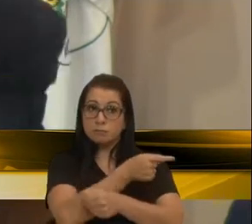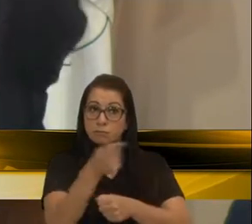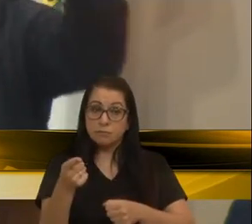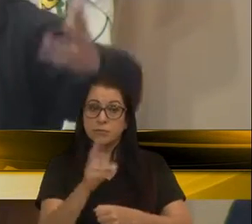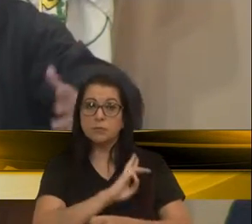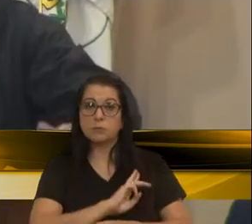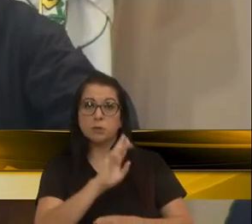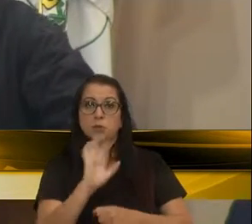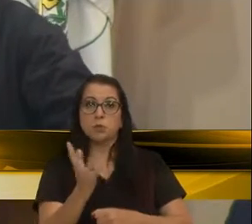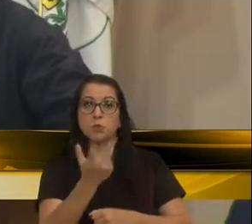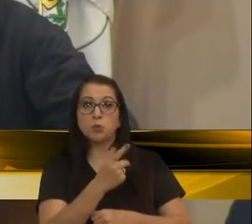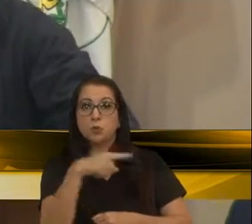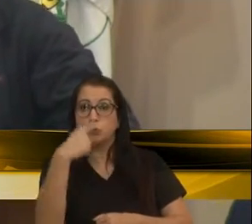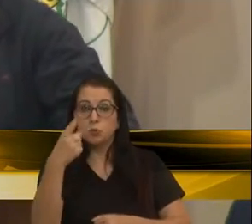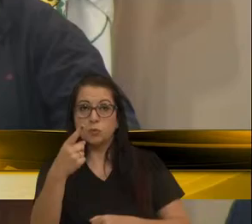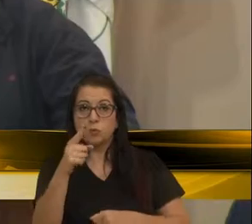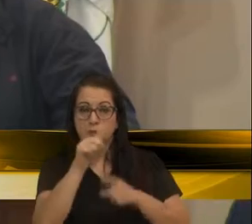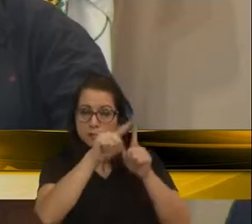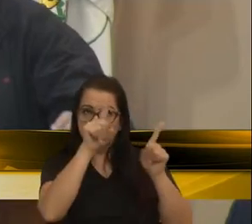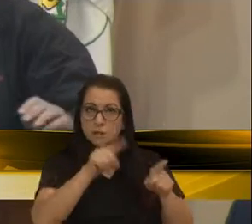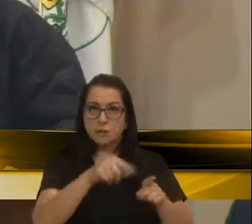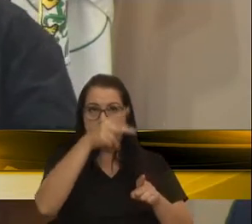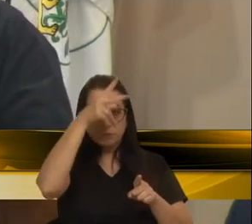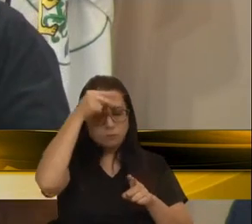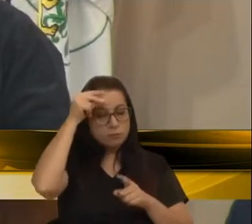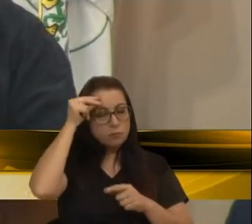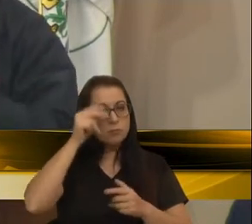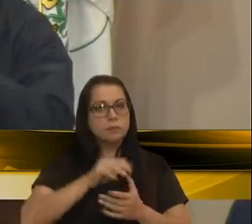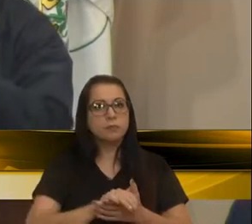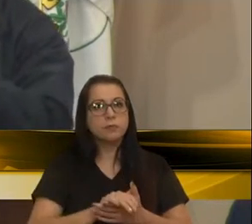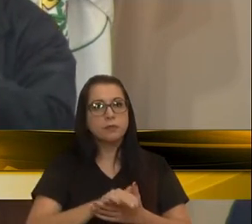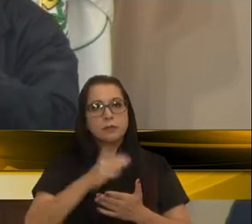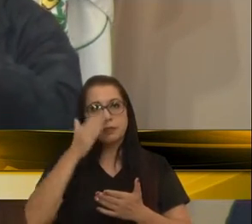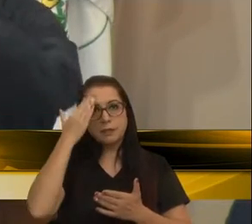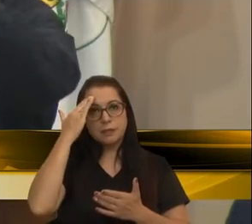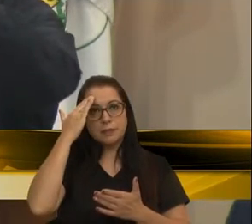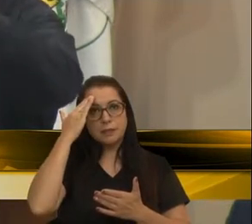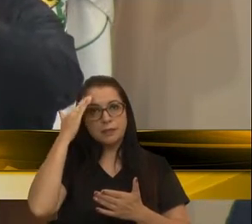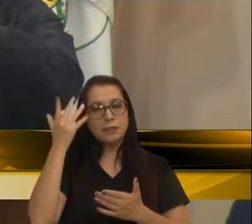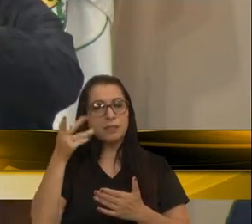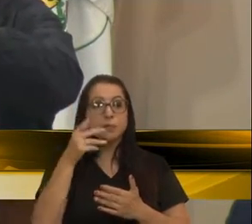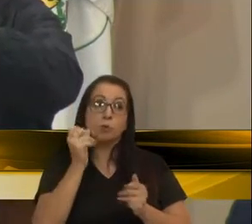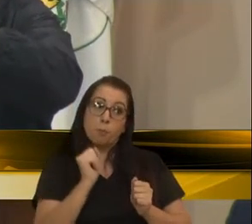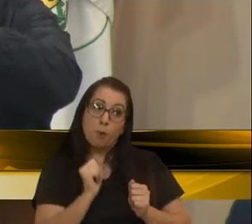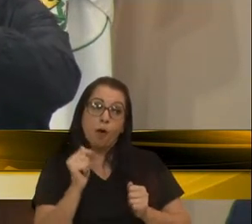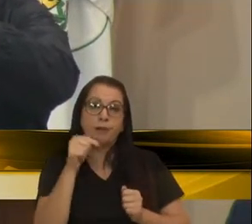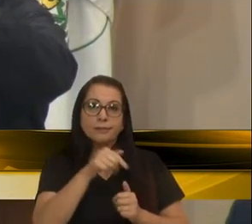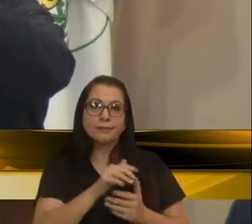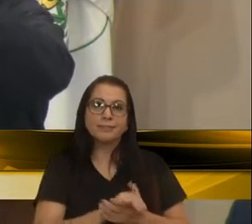representam todos aqueles outros servidores públicos. Eu sei, venham aqui quando podem, né?